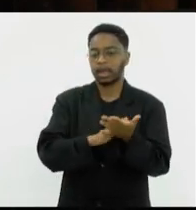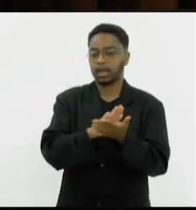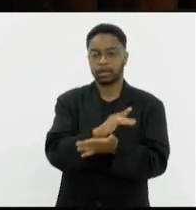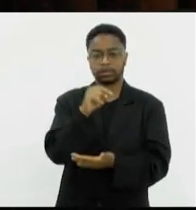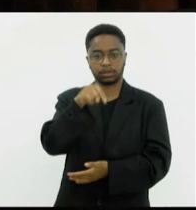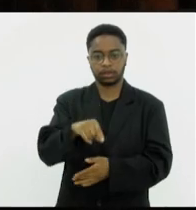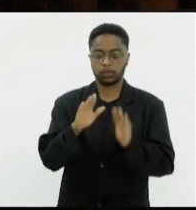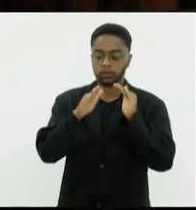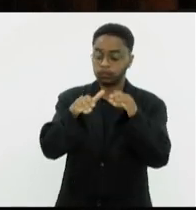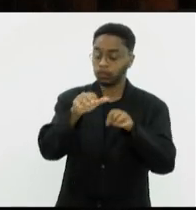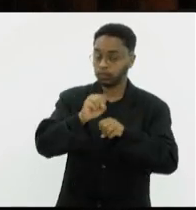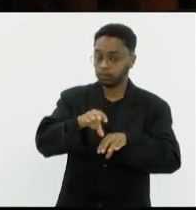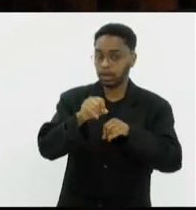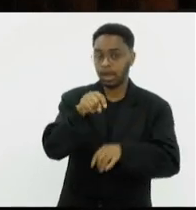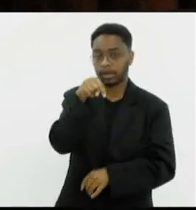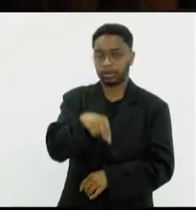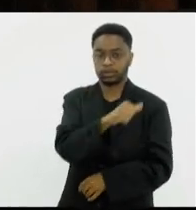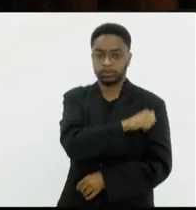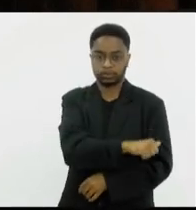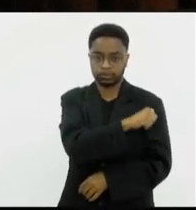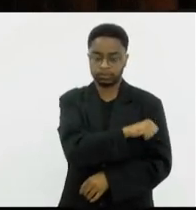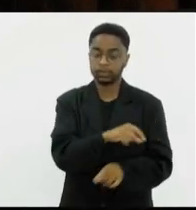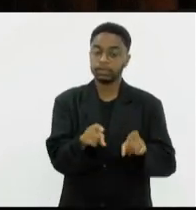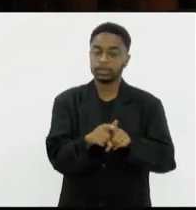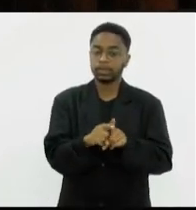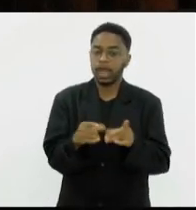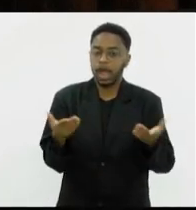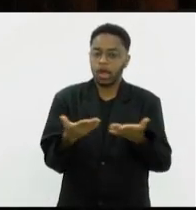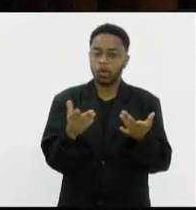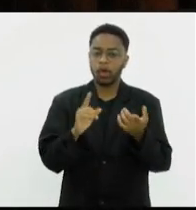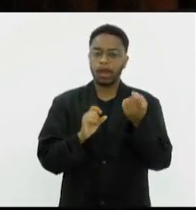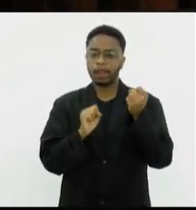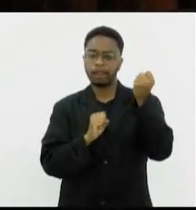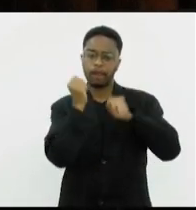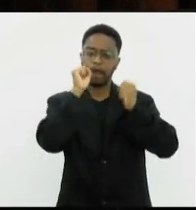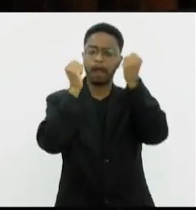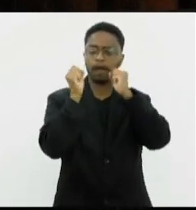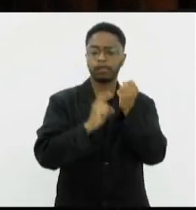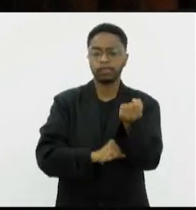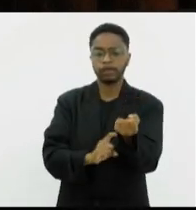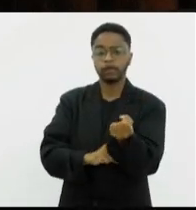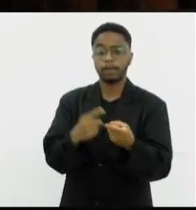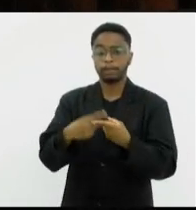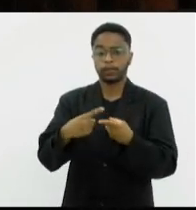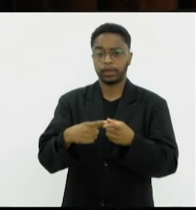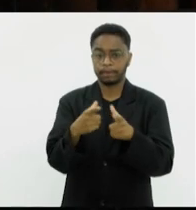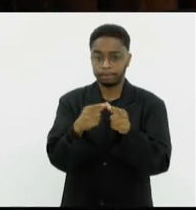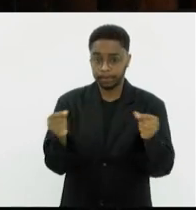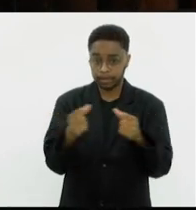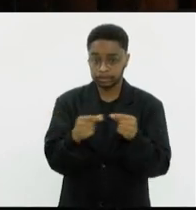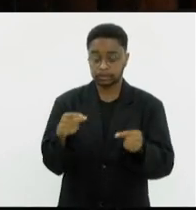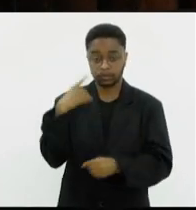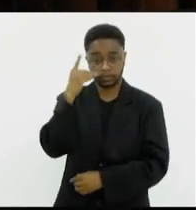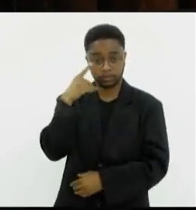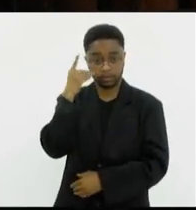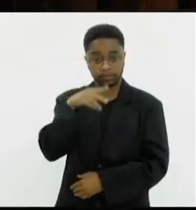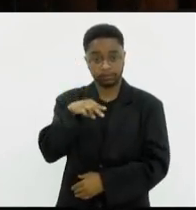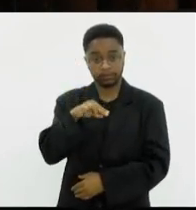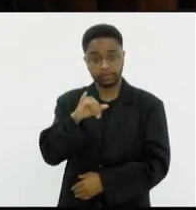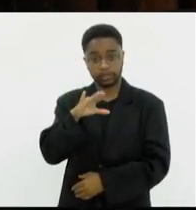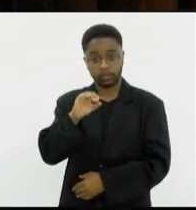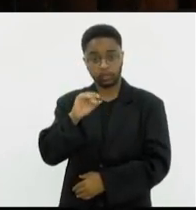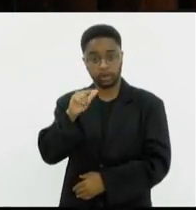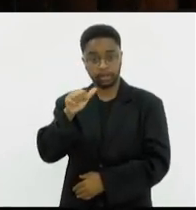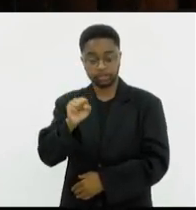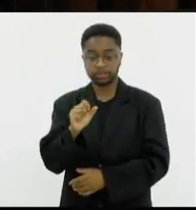nada para a educação nesse Estado. Está dando um faniquito, porque em Brasília, o deputado Nicolas